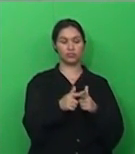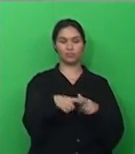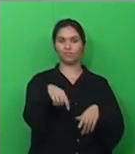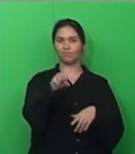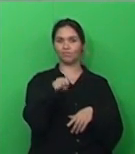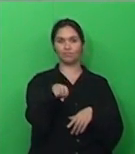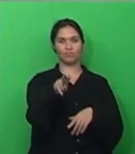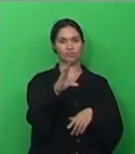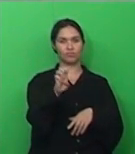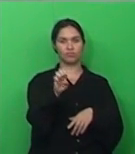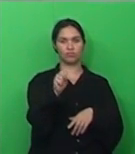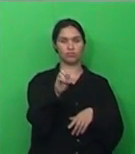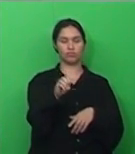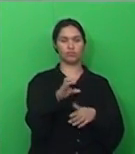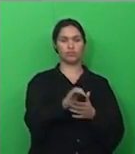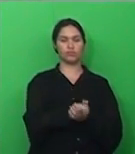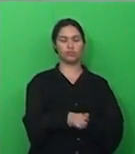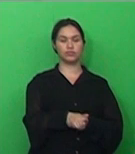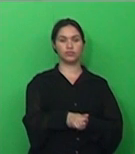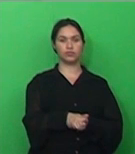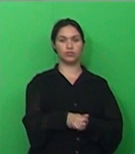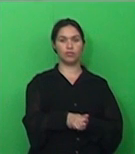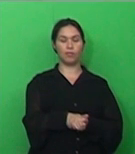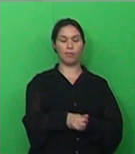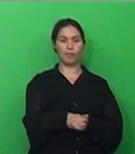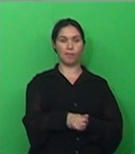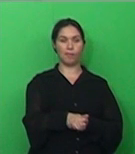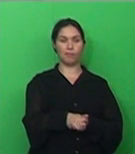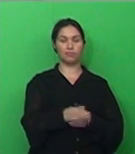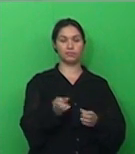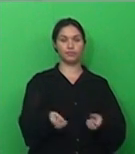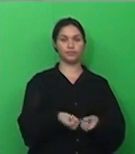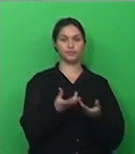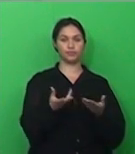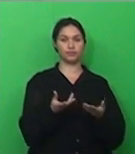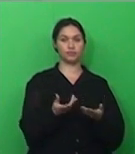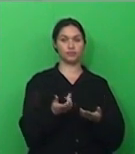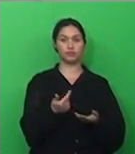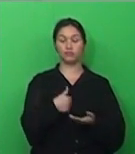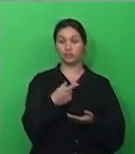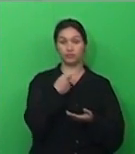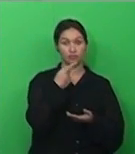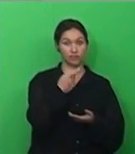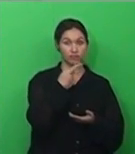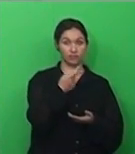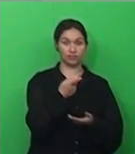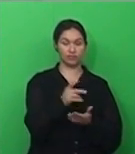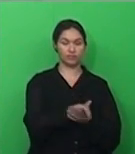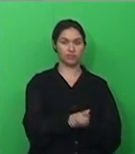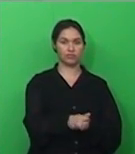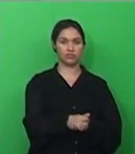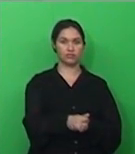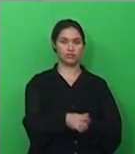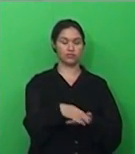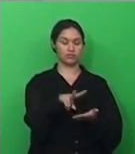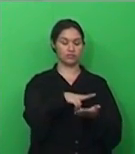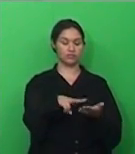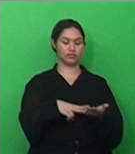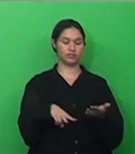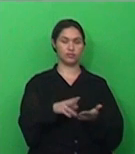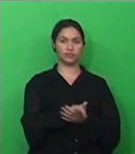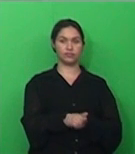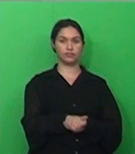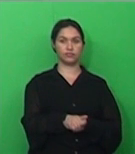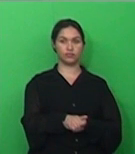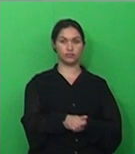empreendimento, deste negócio de arte. Então, eu não faria isso com os senhores. 12 páginas de premiações nacionais.